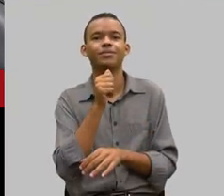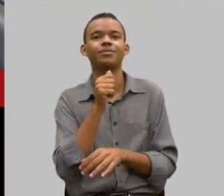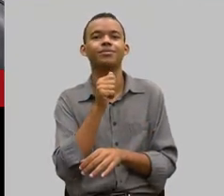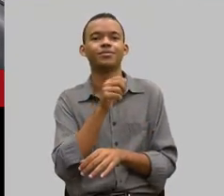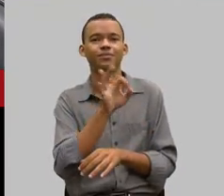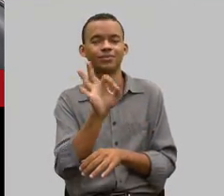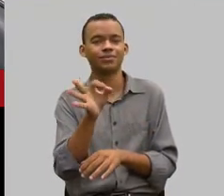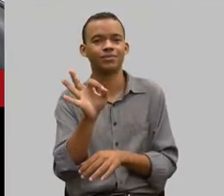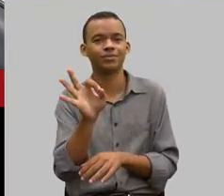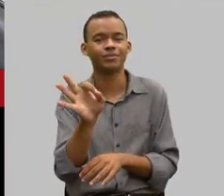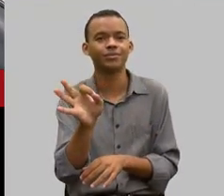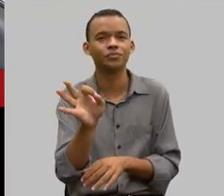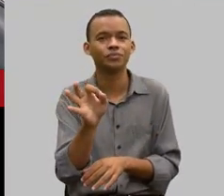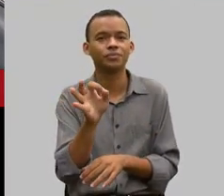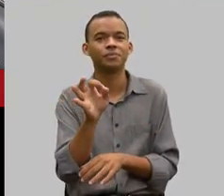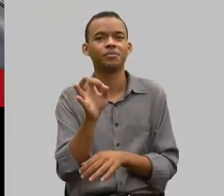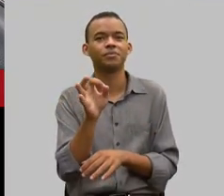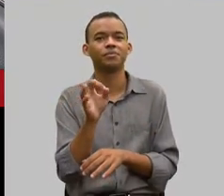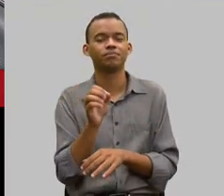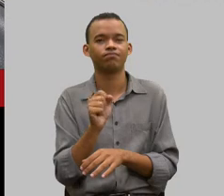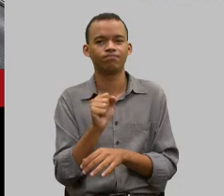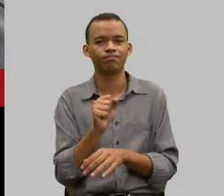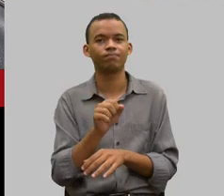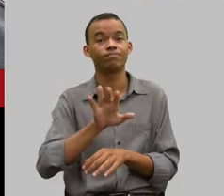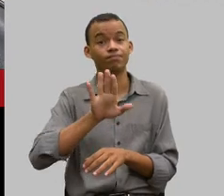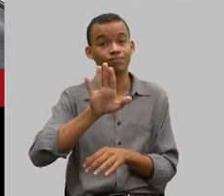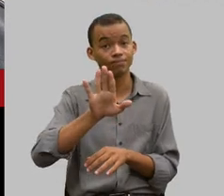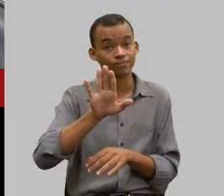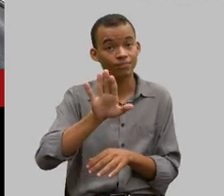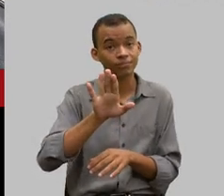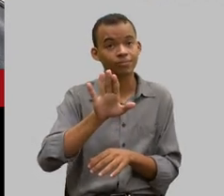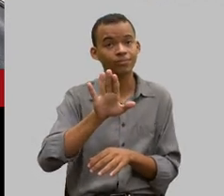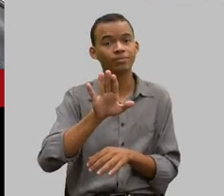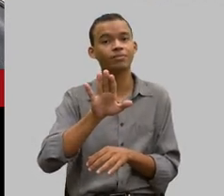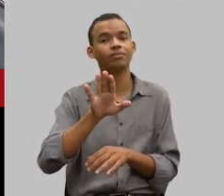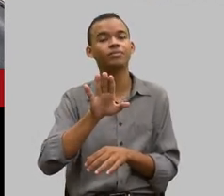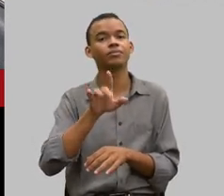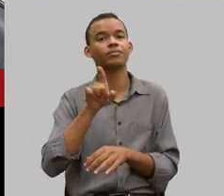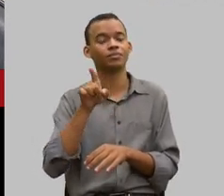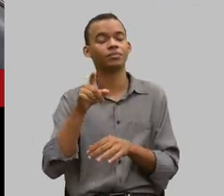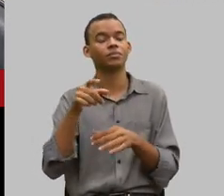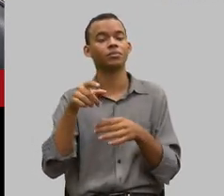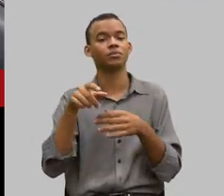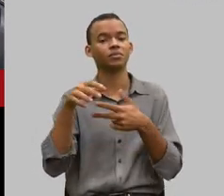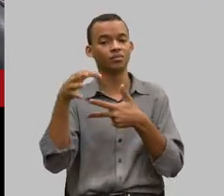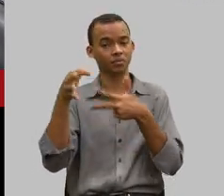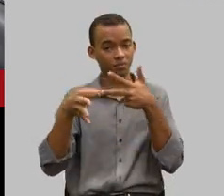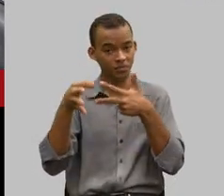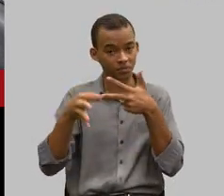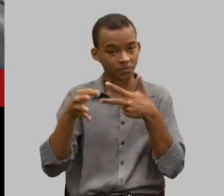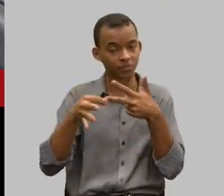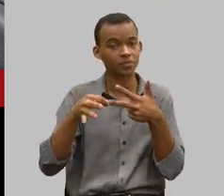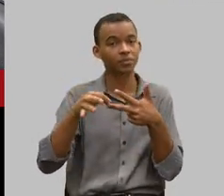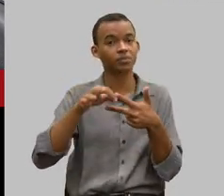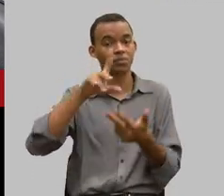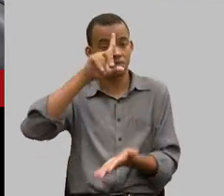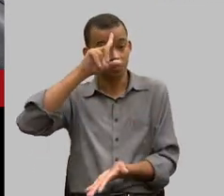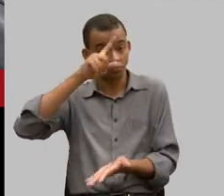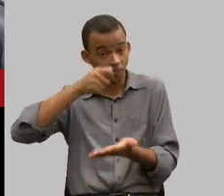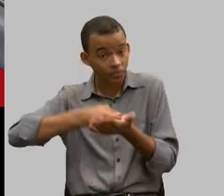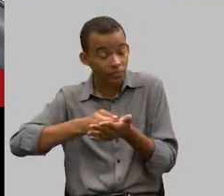isso Eh mas o aí o judiciário ao invés de tomar a decisão pela constitucionalidade ou pela